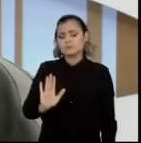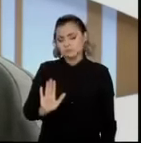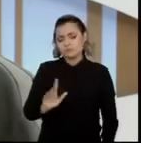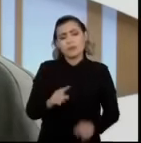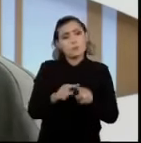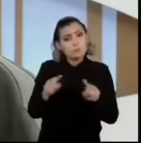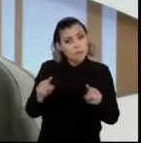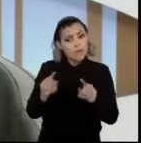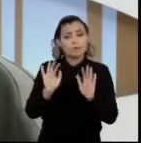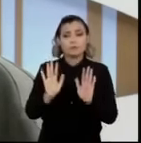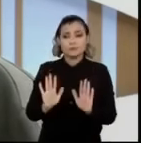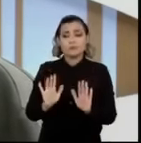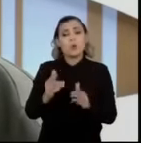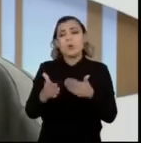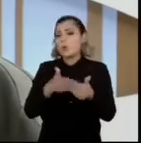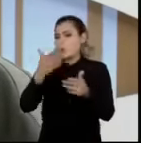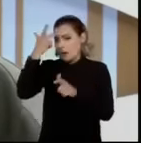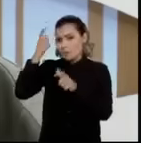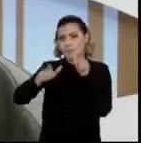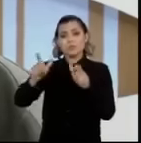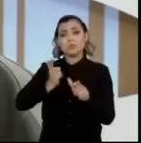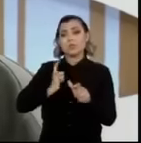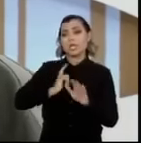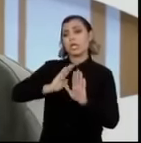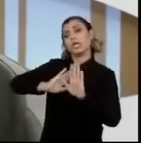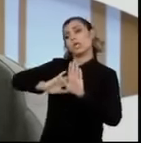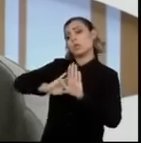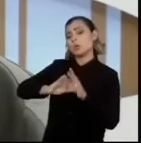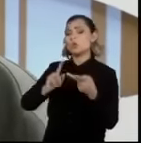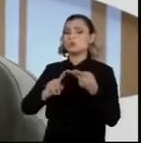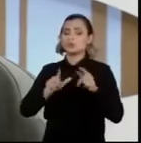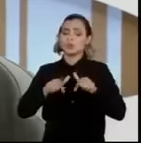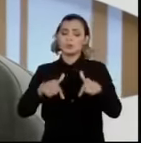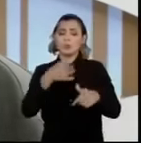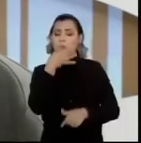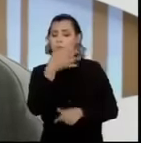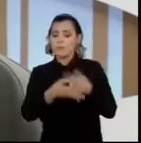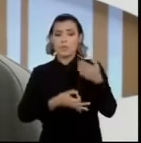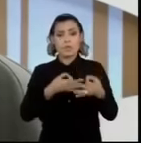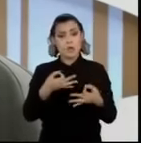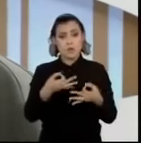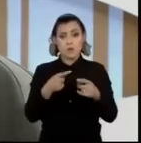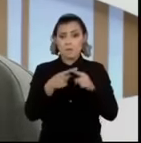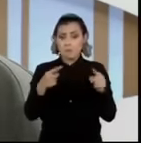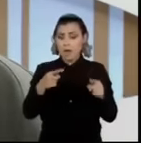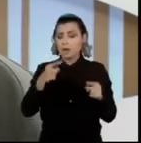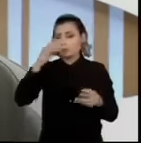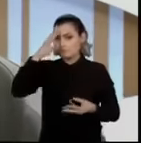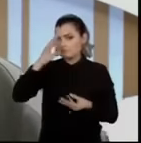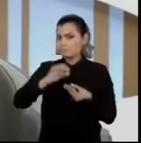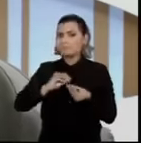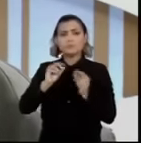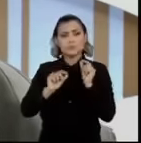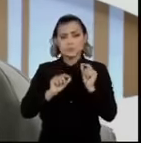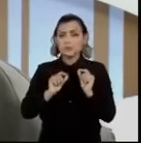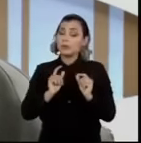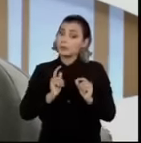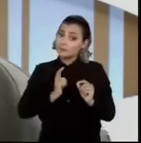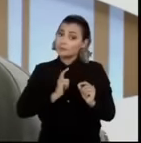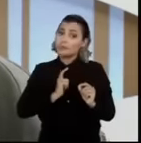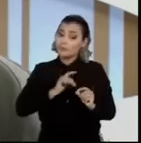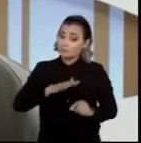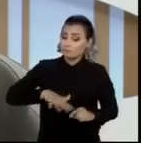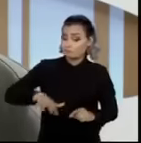qualquer posicionamento, qualquer pessoa tem a sua ideologia, tem suas posições, então também é compreensível que haja colocações nesse